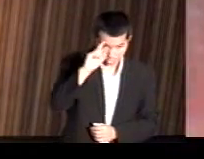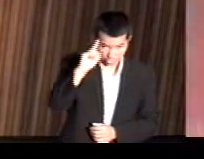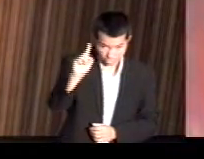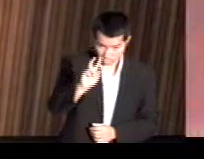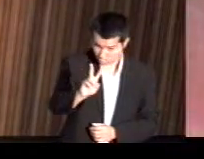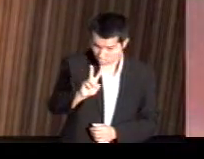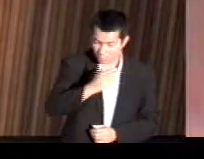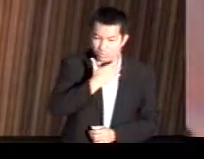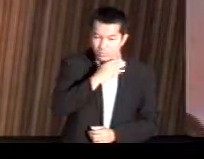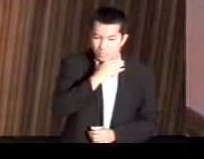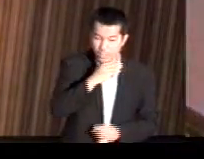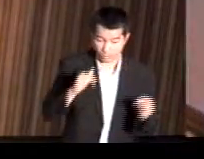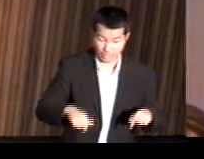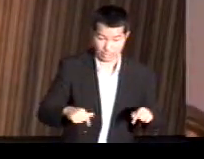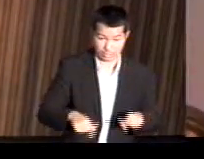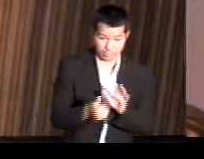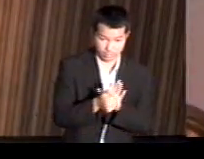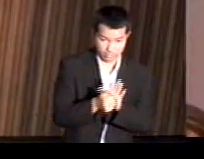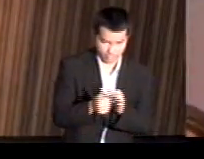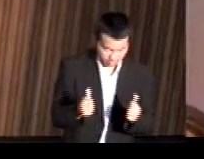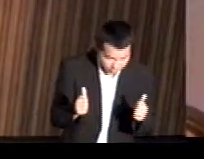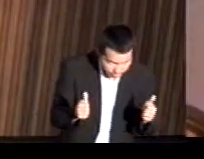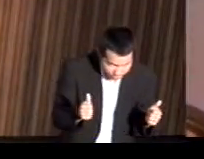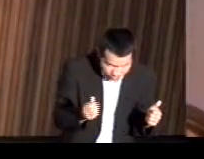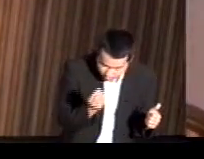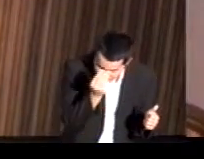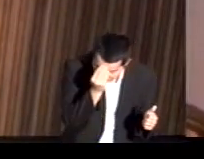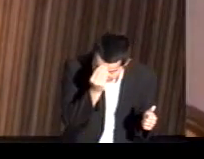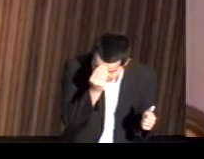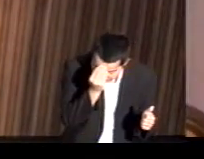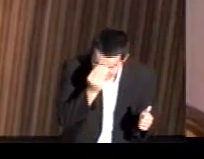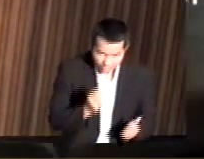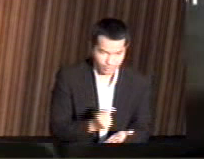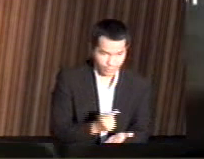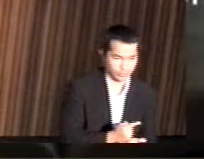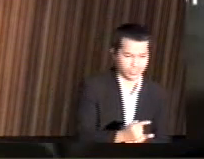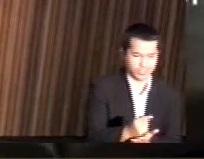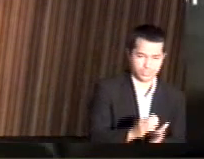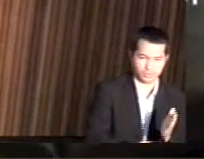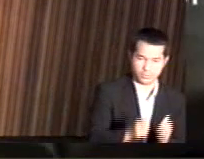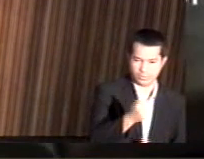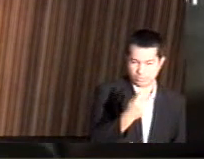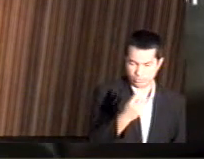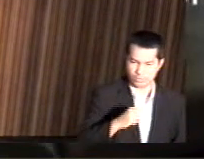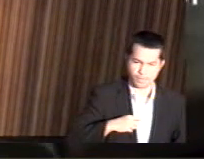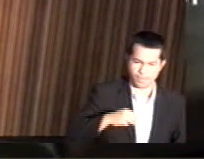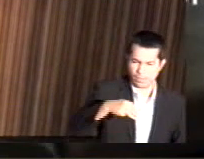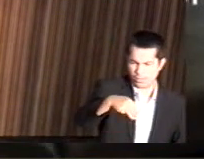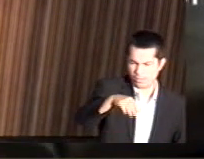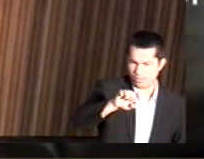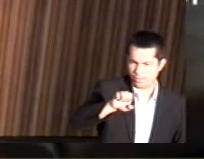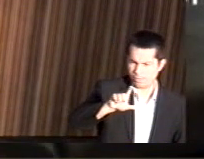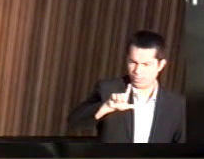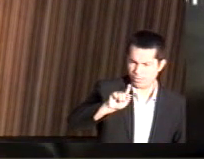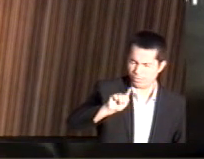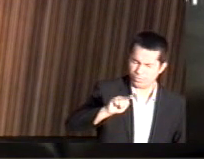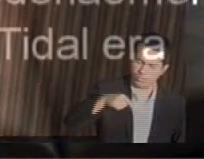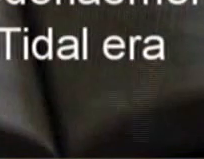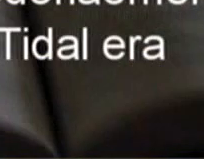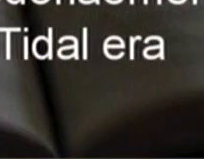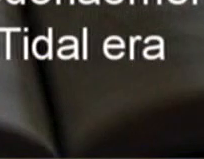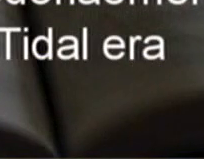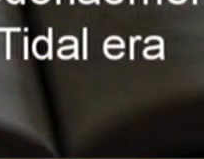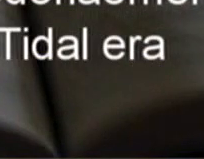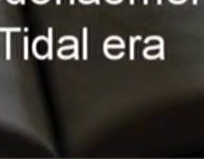de março, aqui na igreja, tá? A Bíblia diz assim, e Melquisedeque, que era rei de Salém,